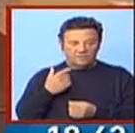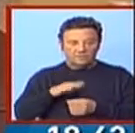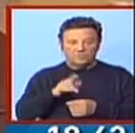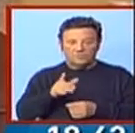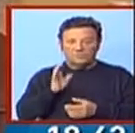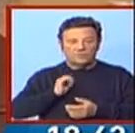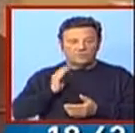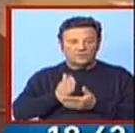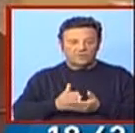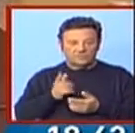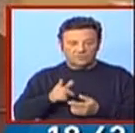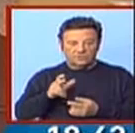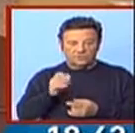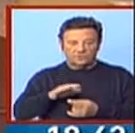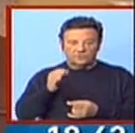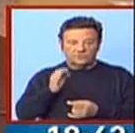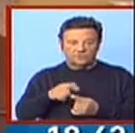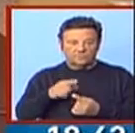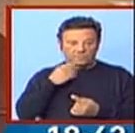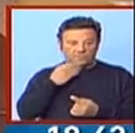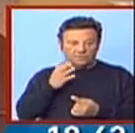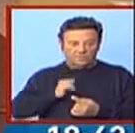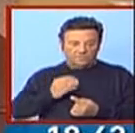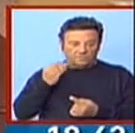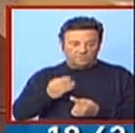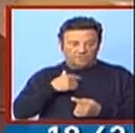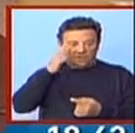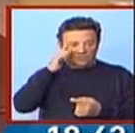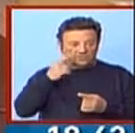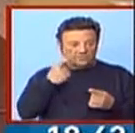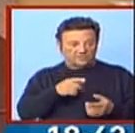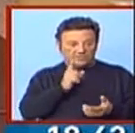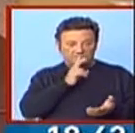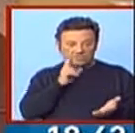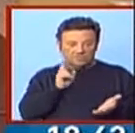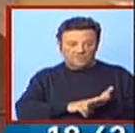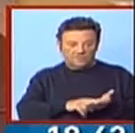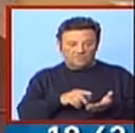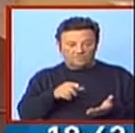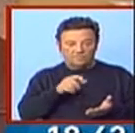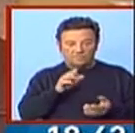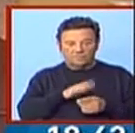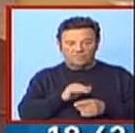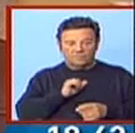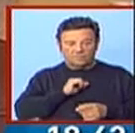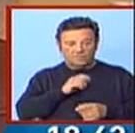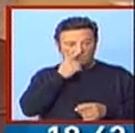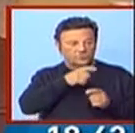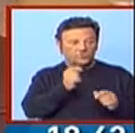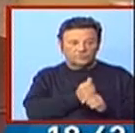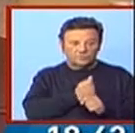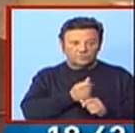queijo nesta região sempre foi um produto de excelência, acho que ao ter esse selo para o